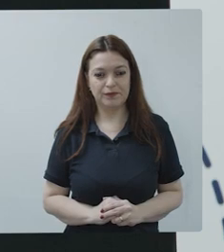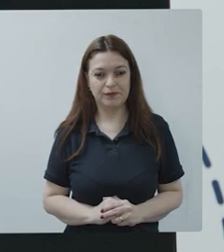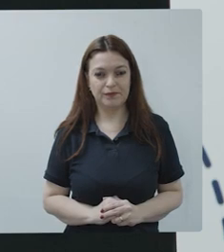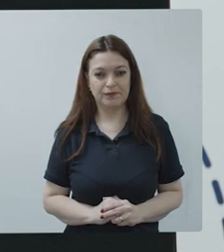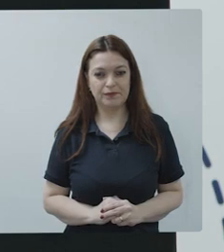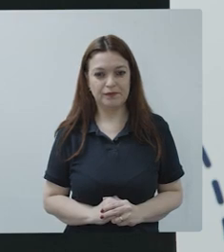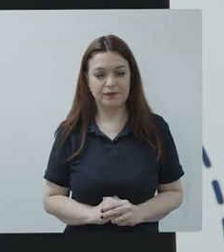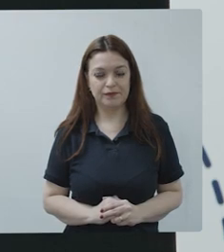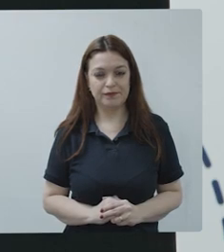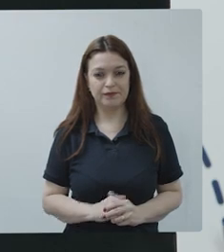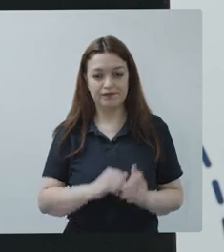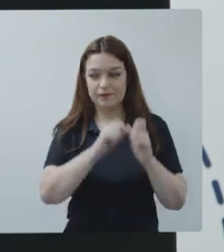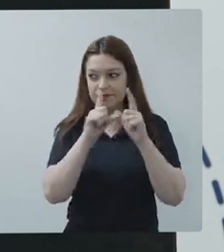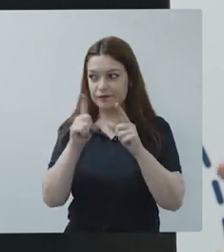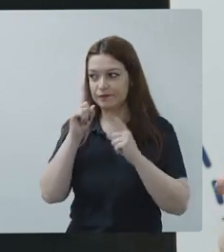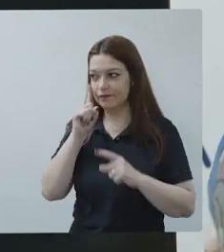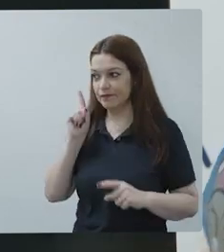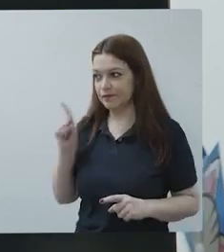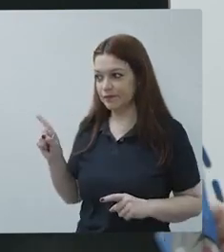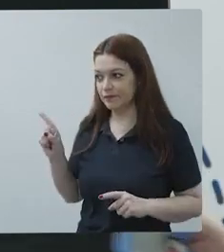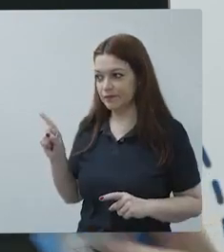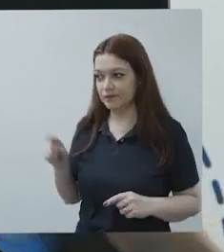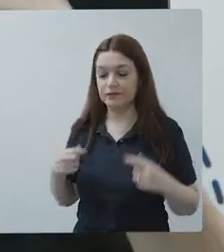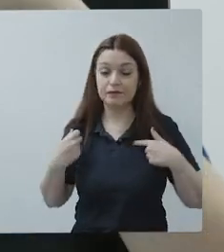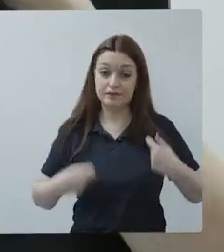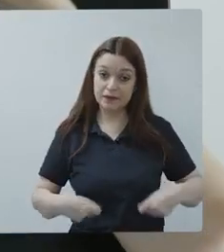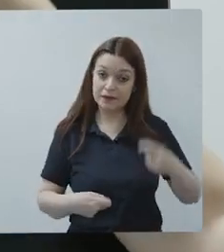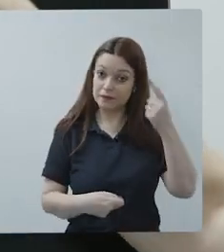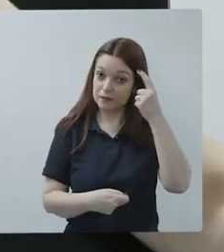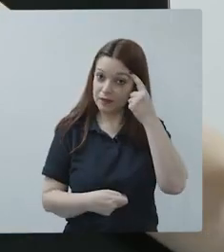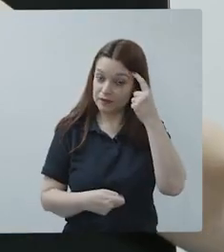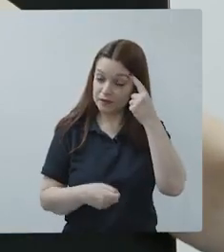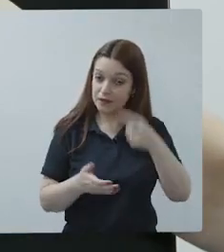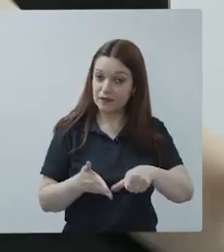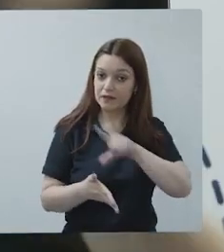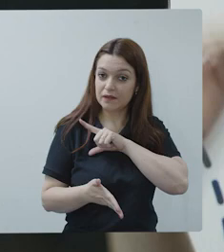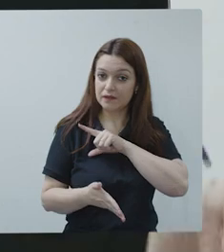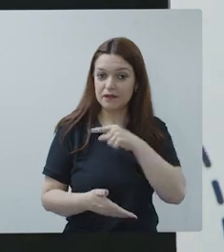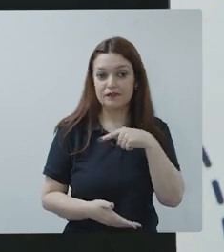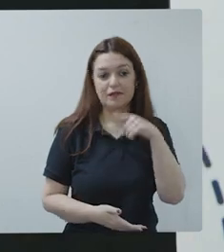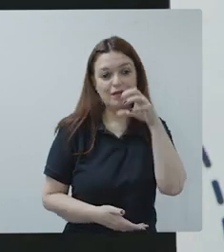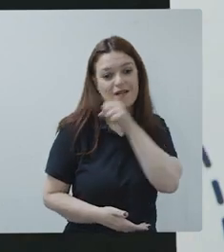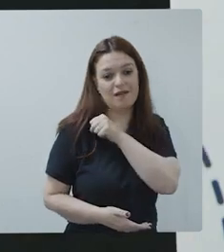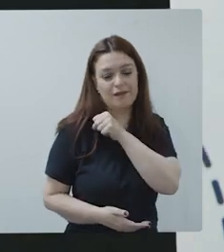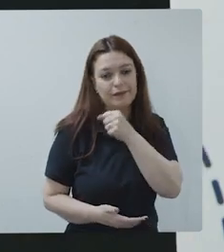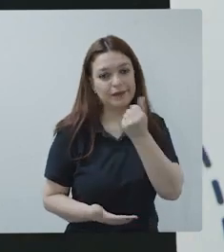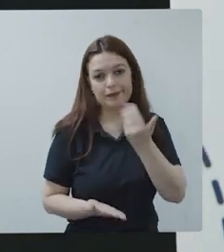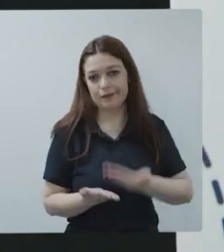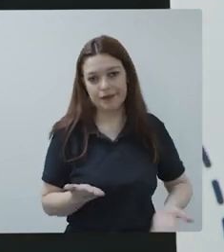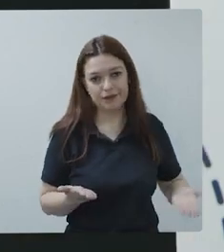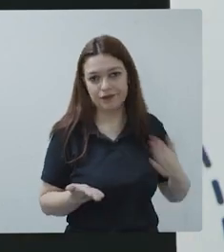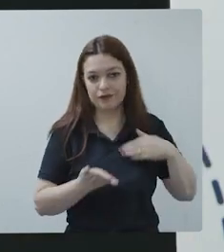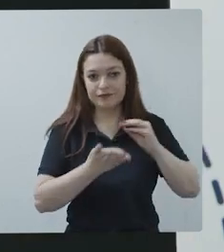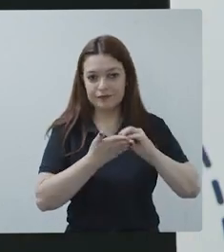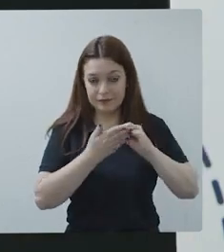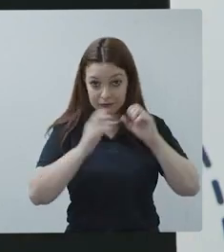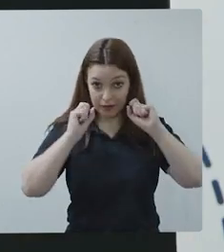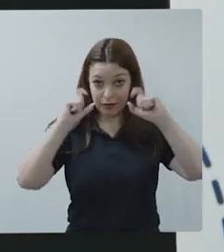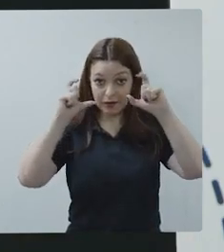Pô, ali no cantinho. Aquilo que eu falei. Não pode fazer sem pensar. Eu fiz sem pensar e não prestei atenção,